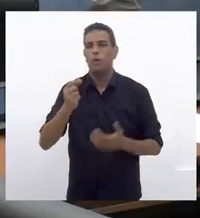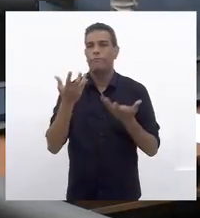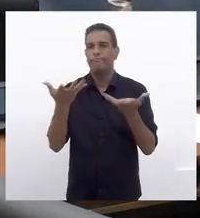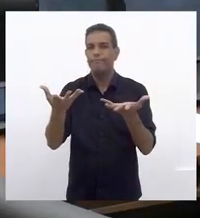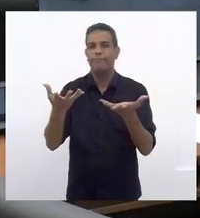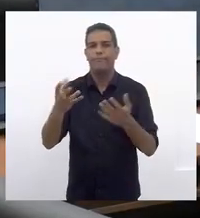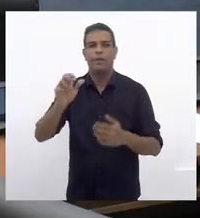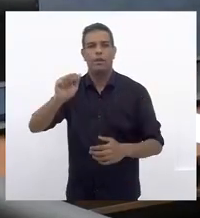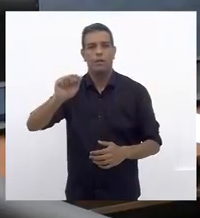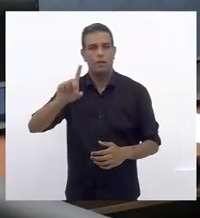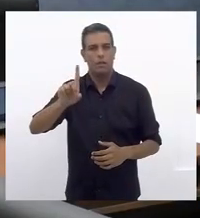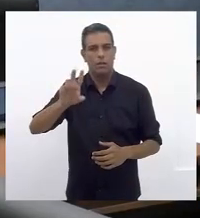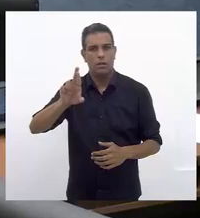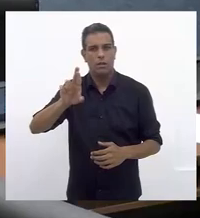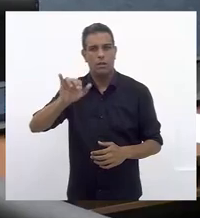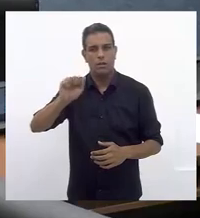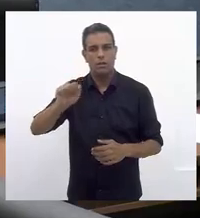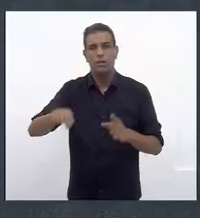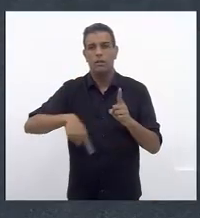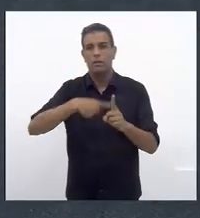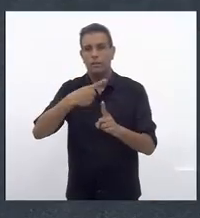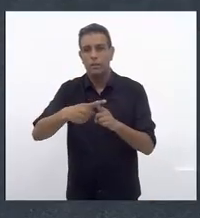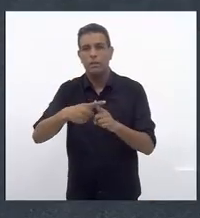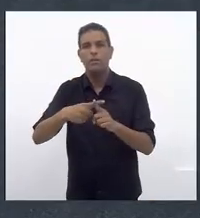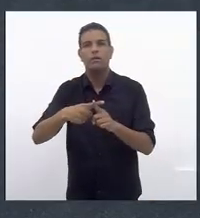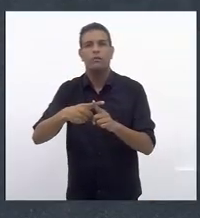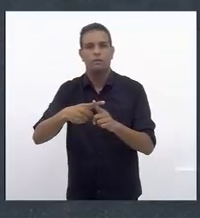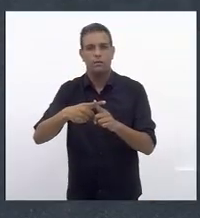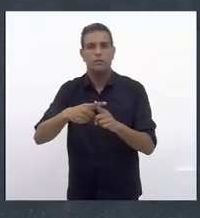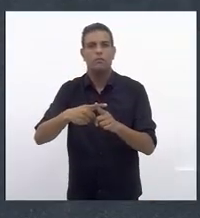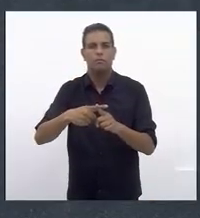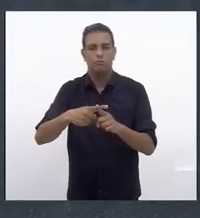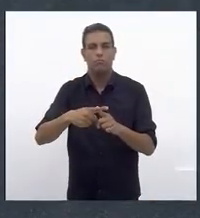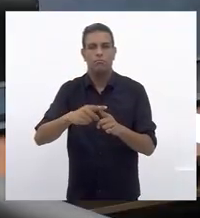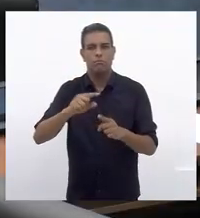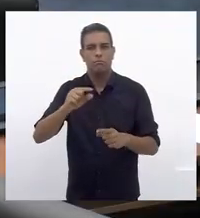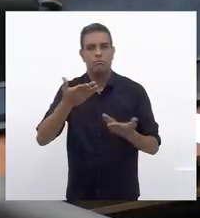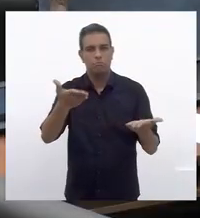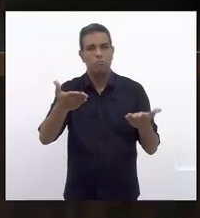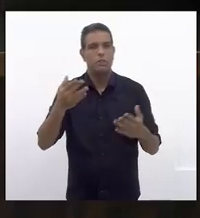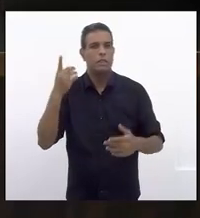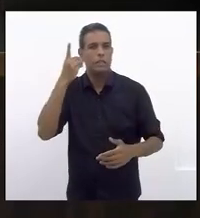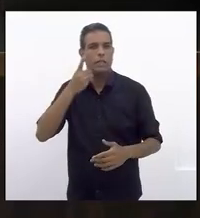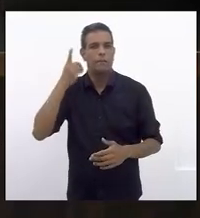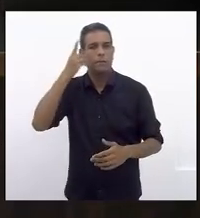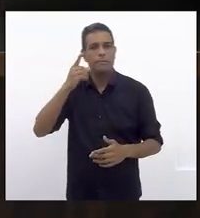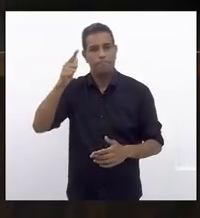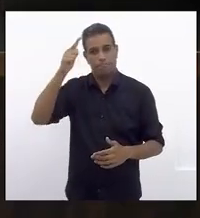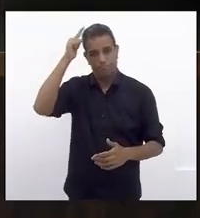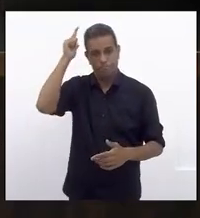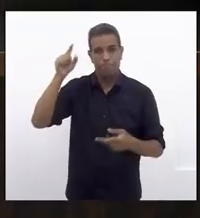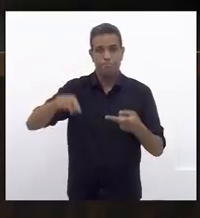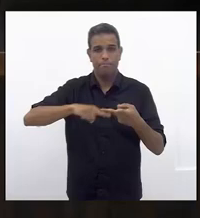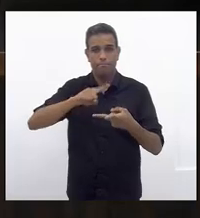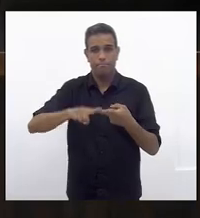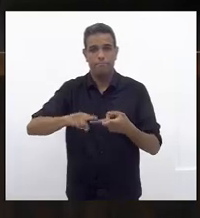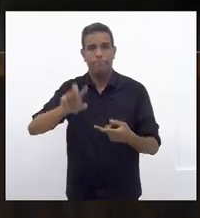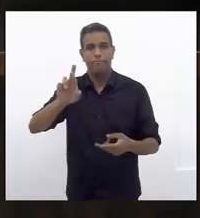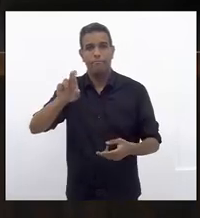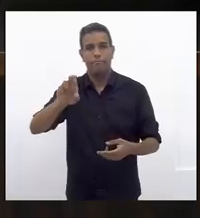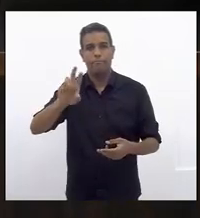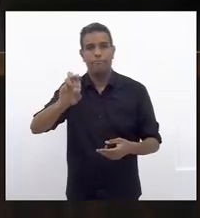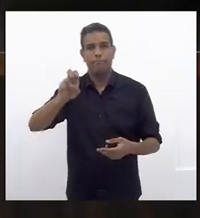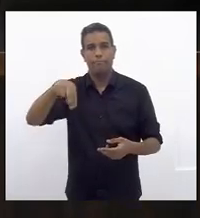Adriana. Ah, e também da deputada Adriana Baltazar, que tinha solicitado. Obrigado. Deputado Luiz Paulo, seguida Renata e